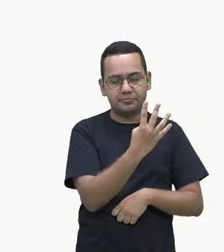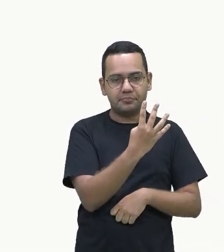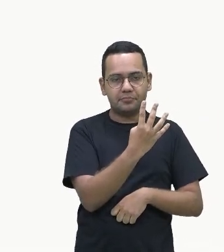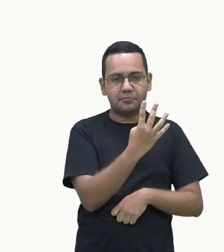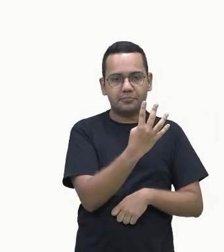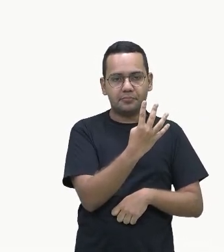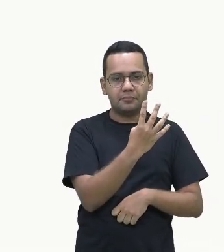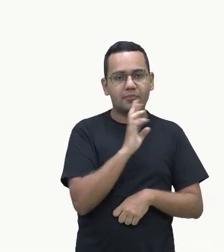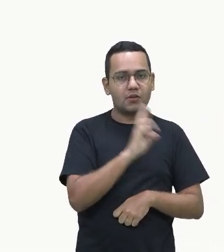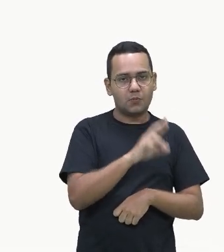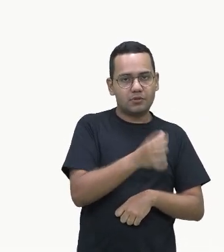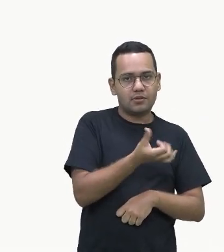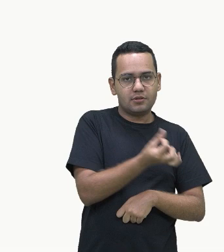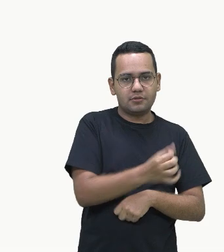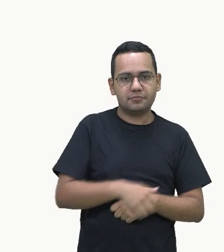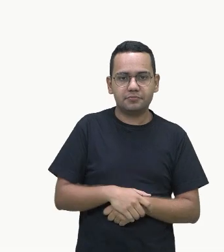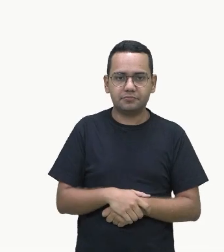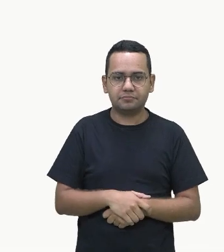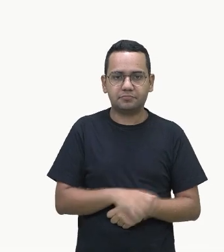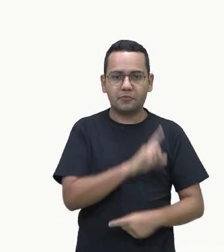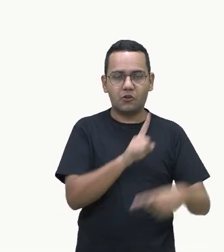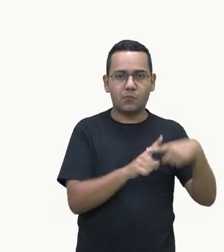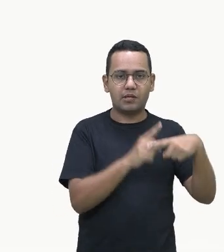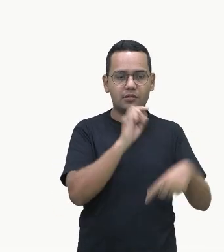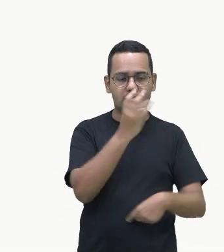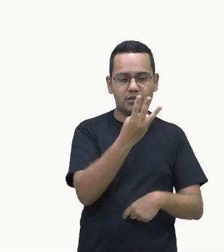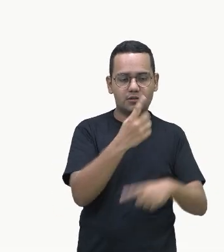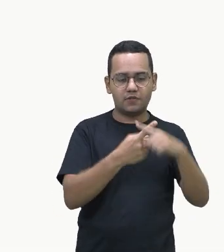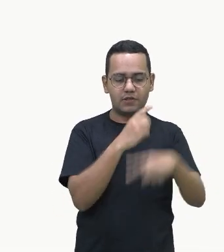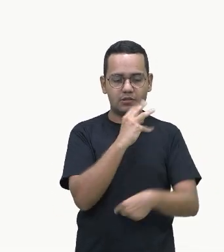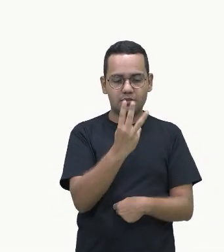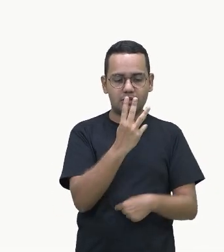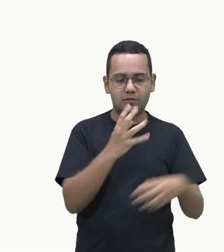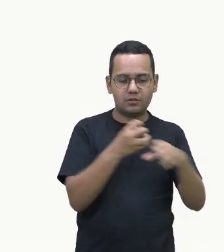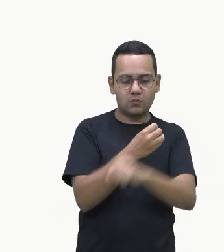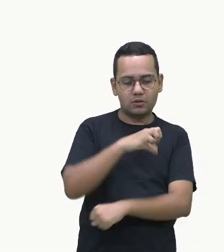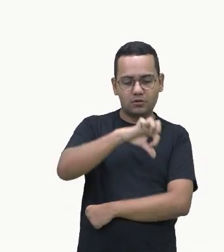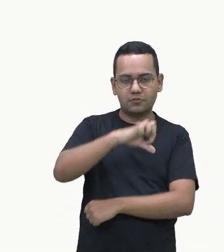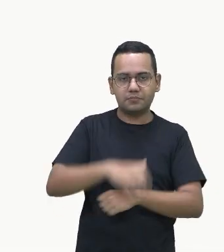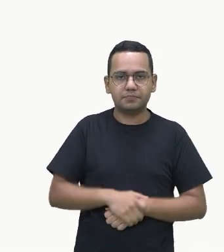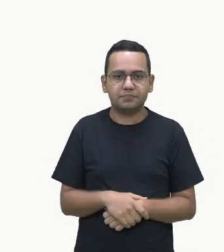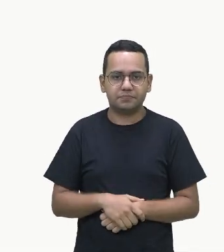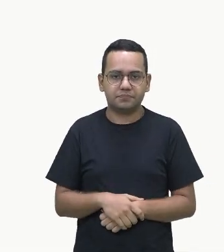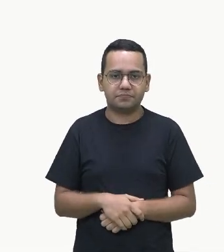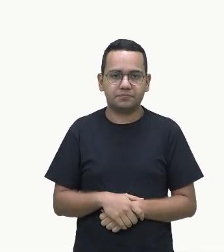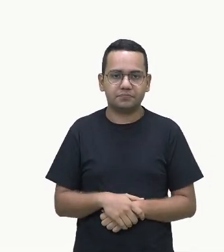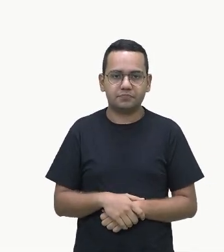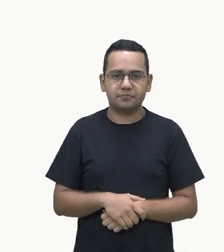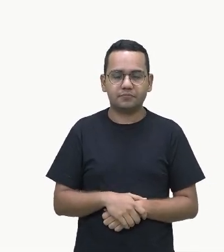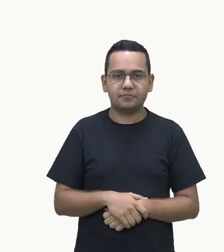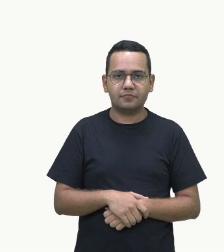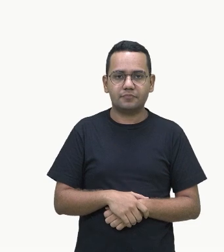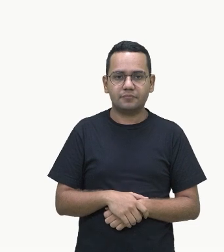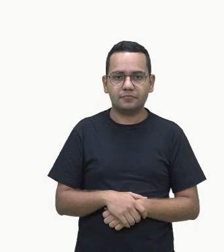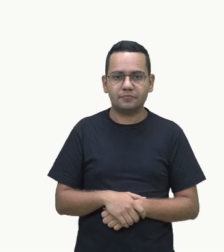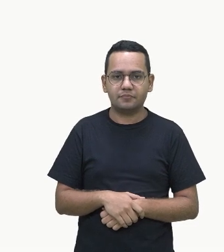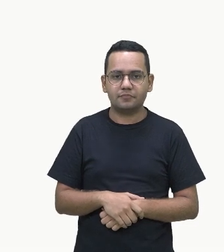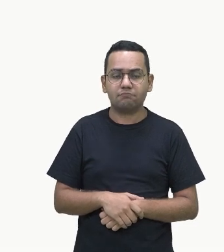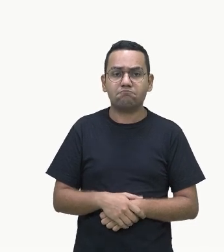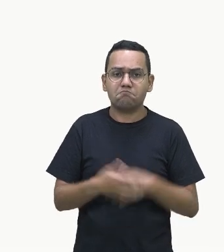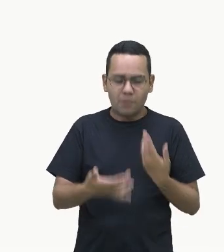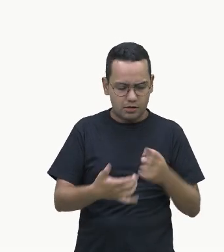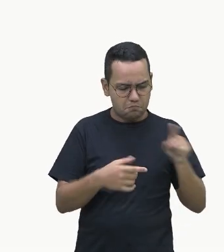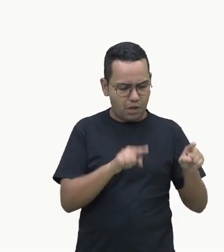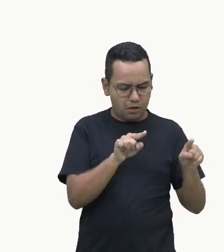4, 16. 3 ao quadrado, 3 vezes 3, 9. 16